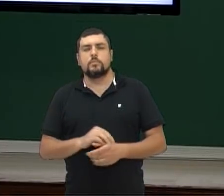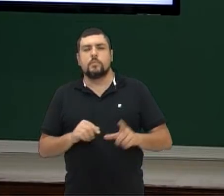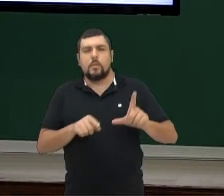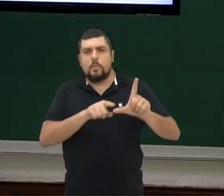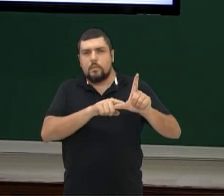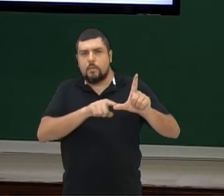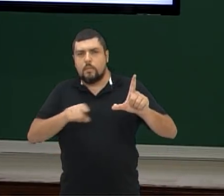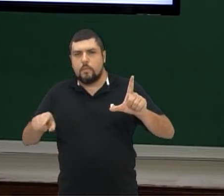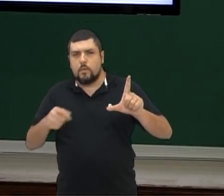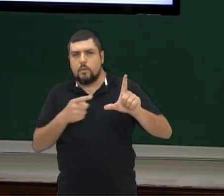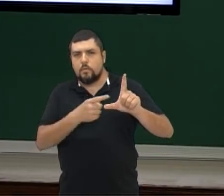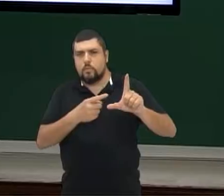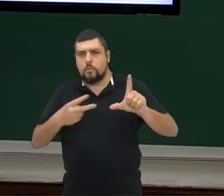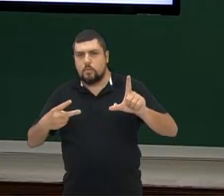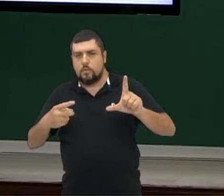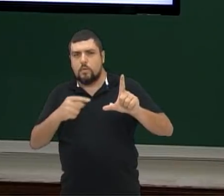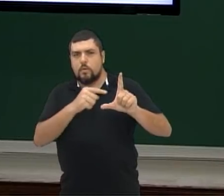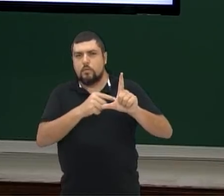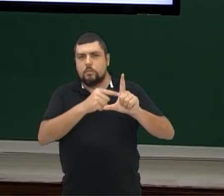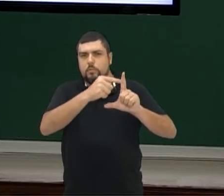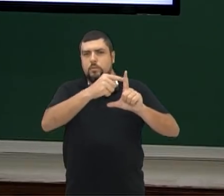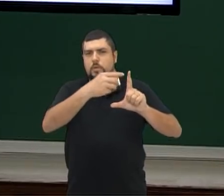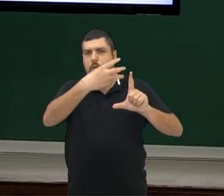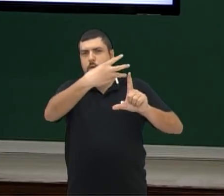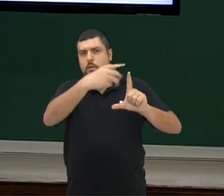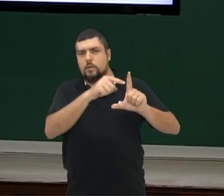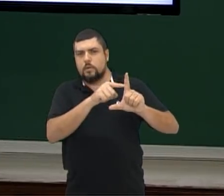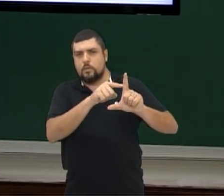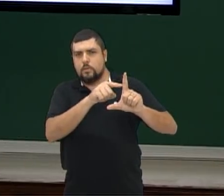e eixo Y. 2 e 3.